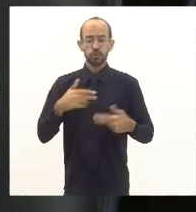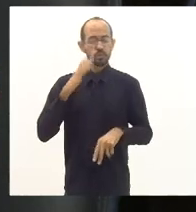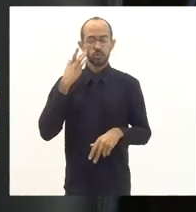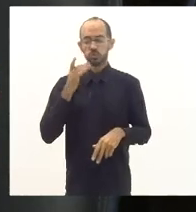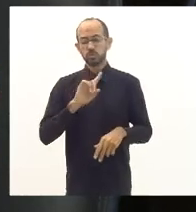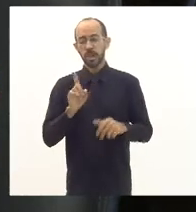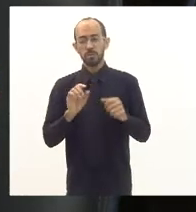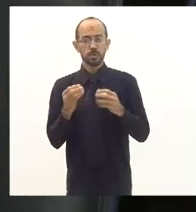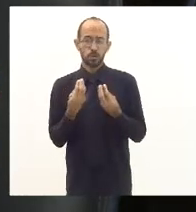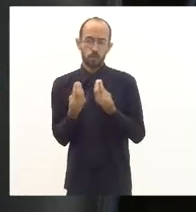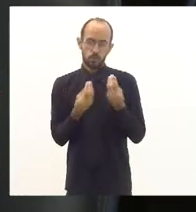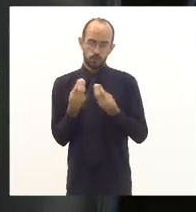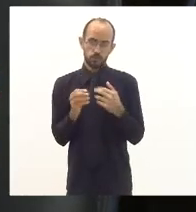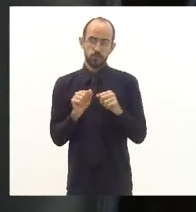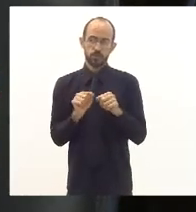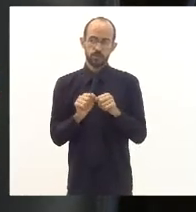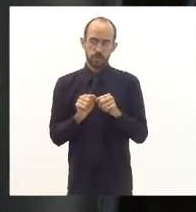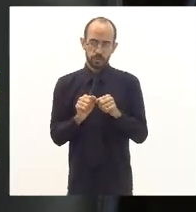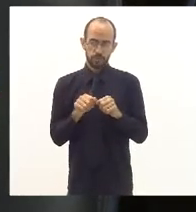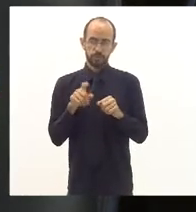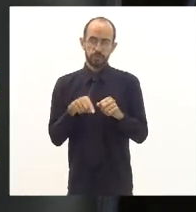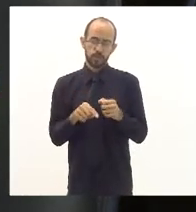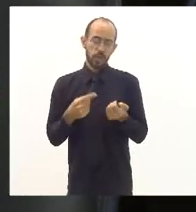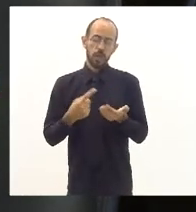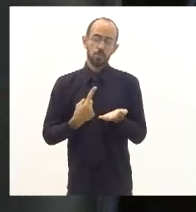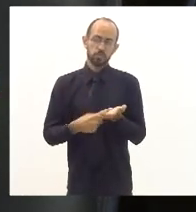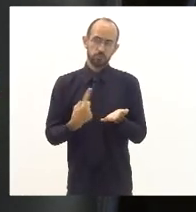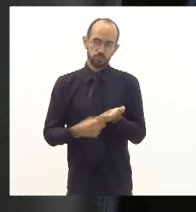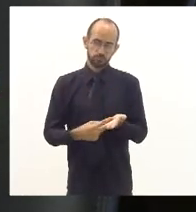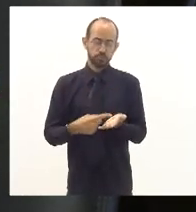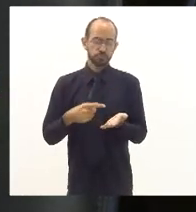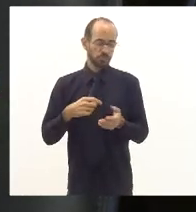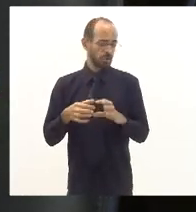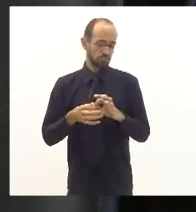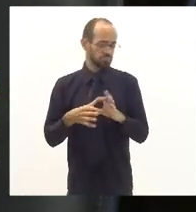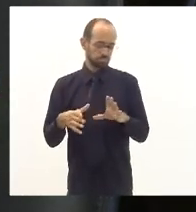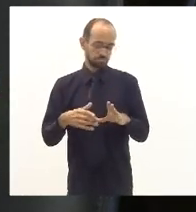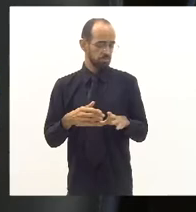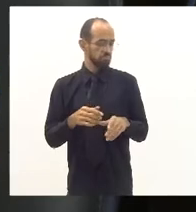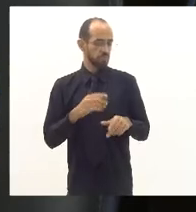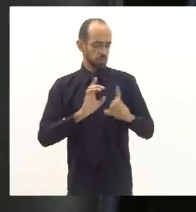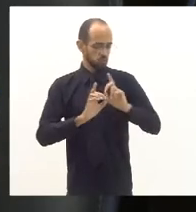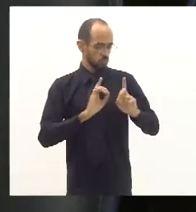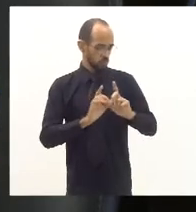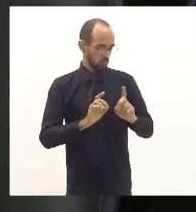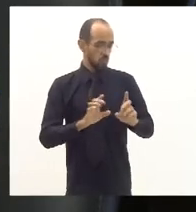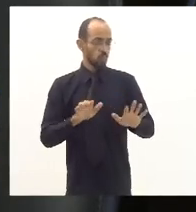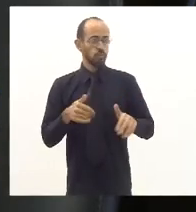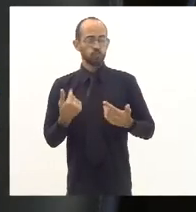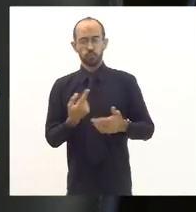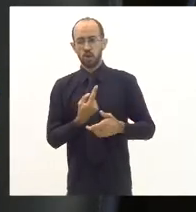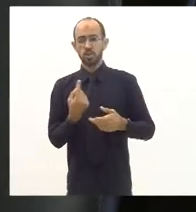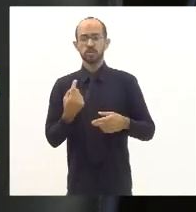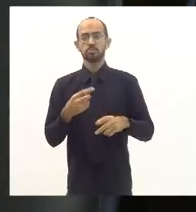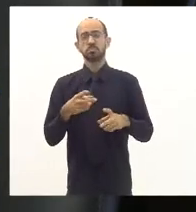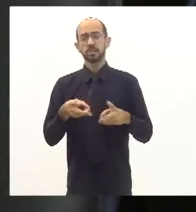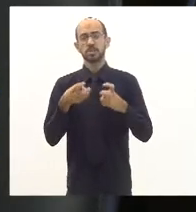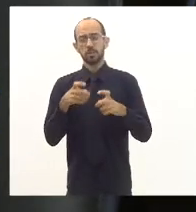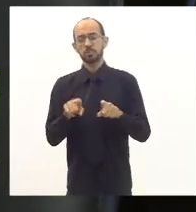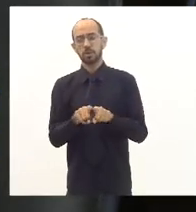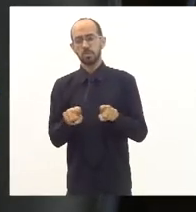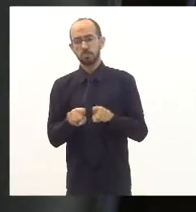com a demanda também. Então, é uma agenda que está bastante aberta nesse sentido. A gente identifica também, né,